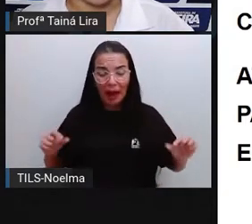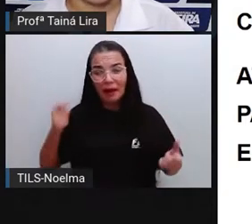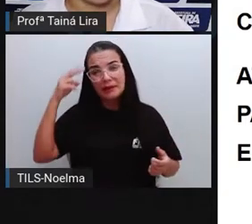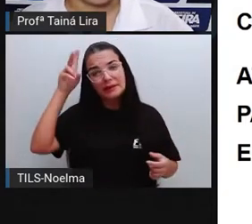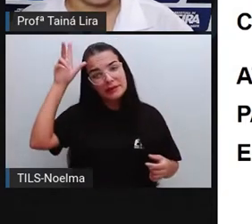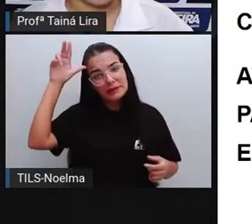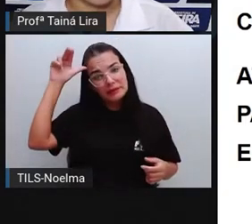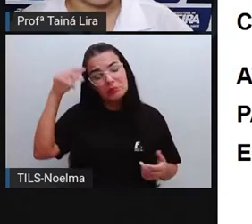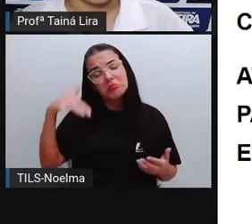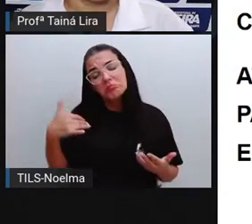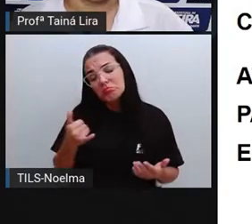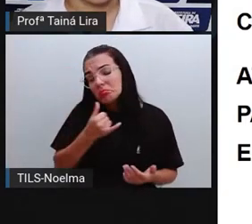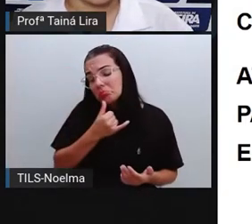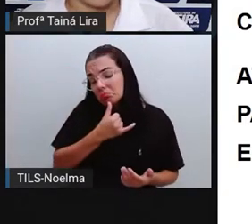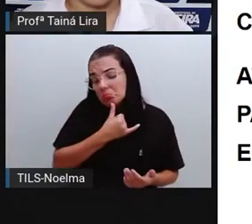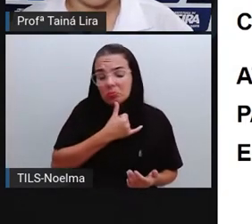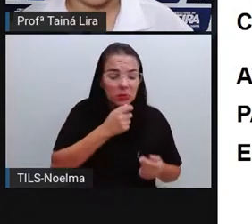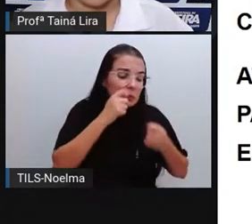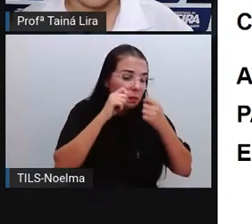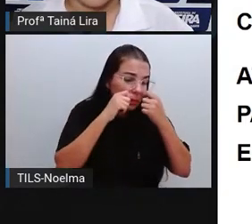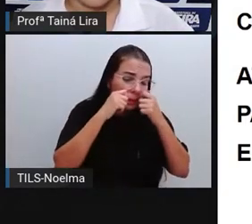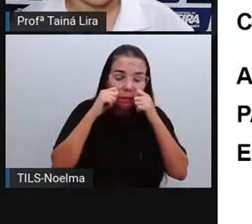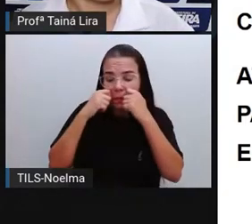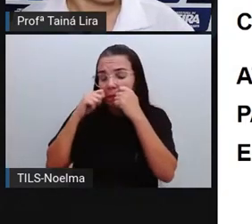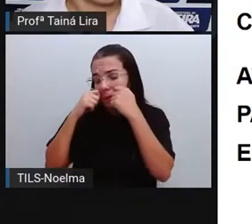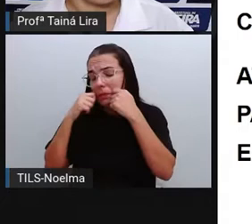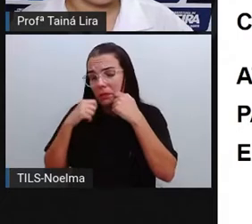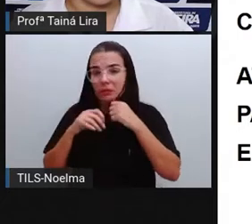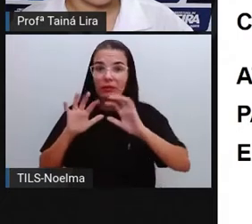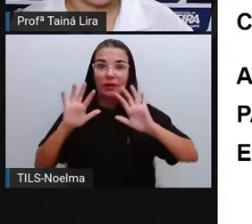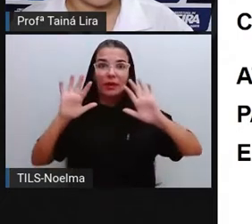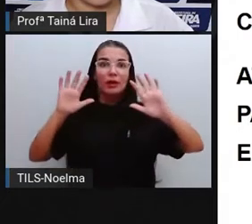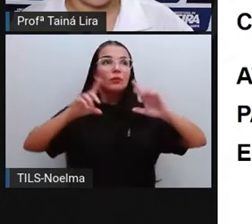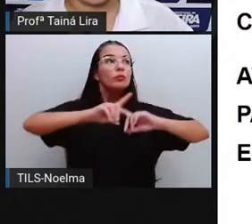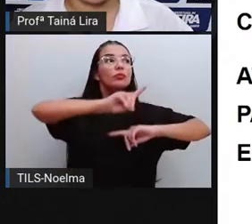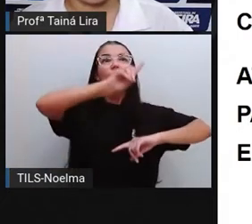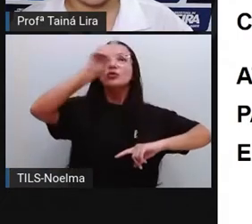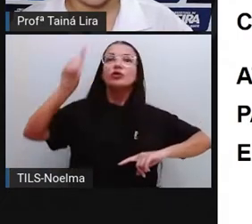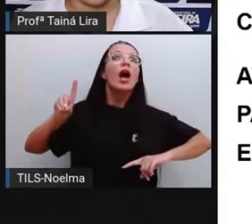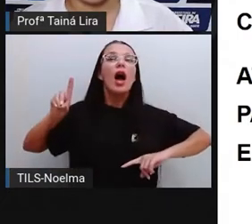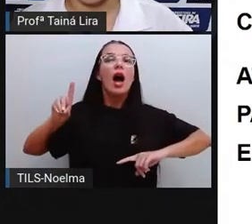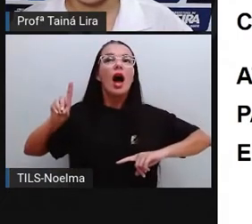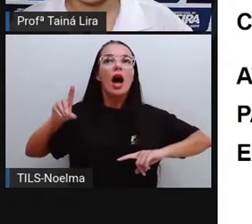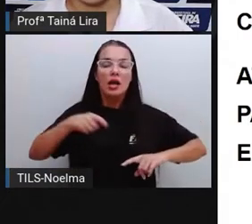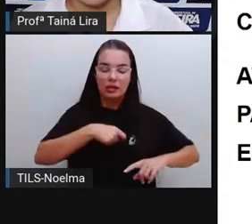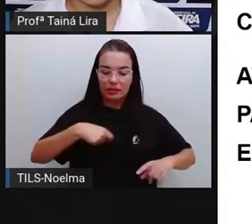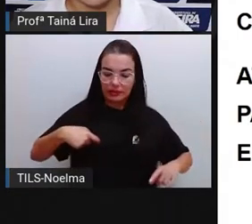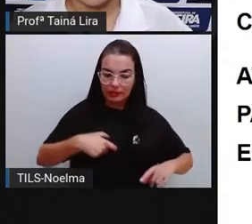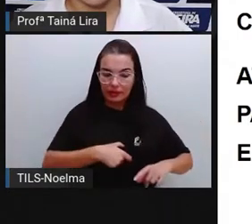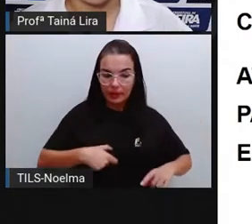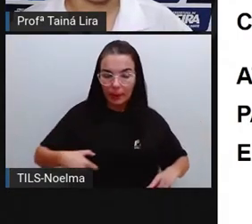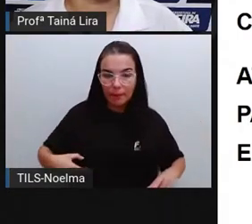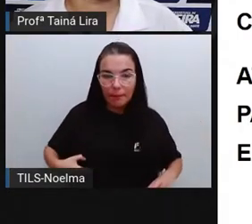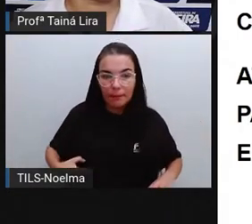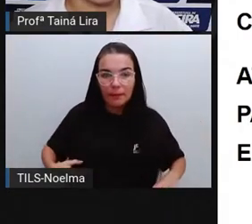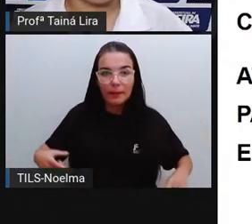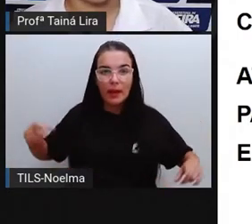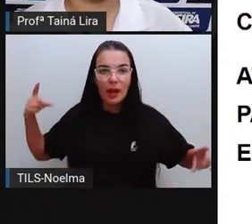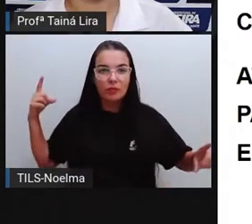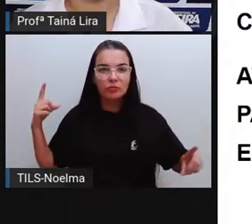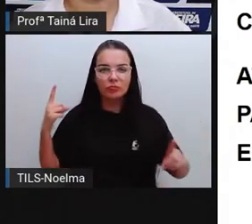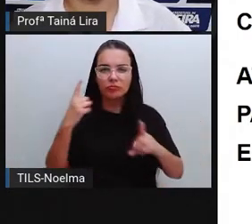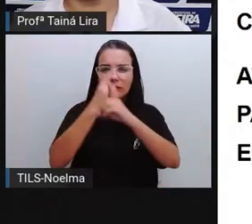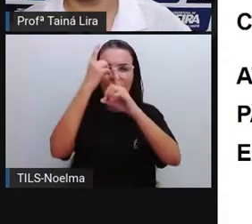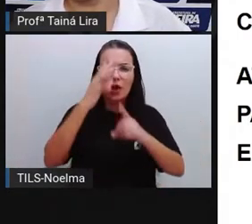zebrinha ficava tão triste que chorava. Até que um dia a zebrinha, no meio de um passeio, conheceu